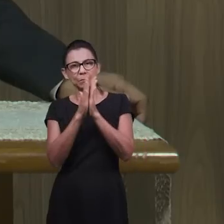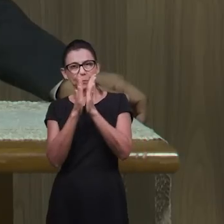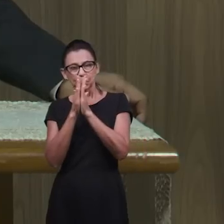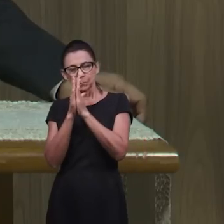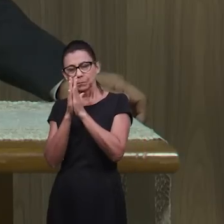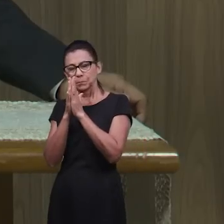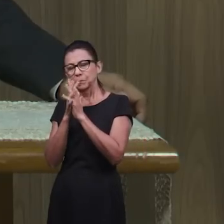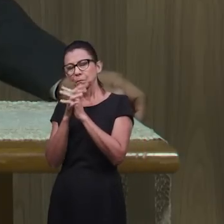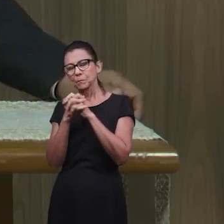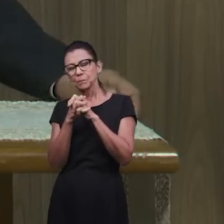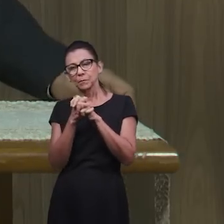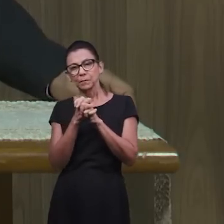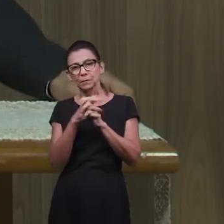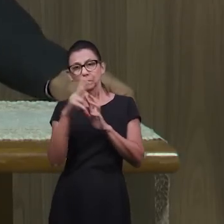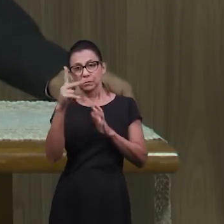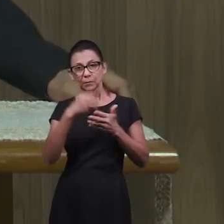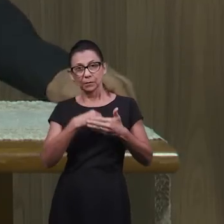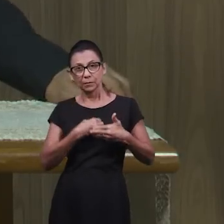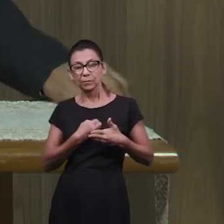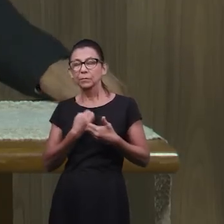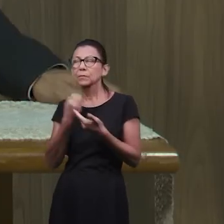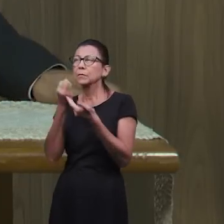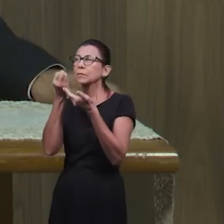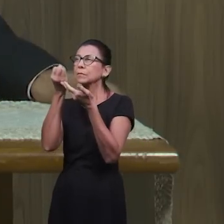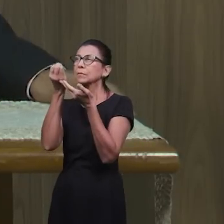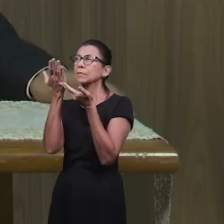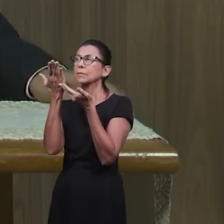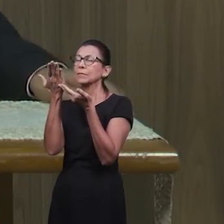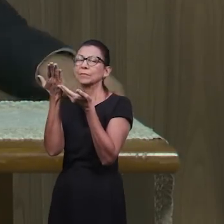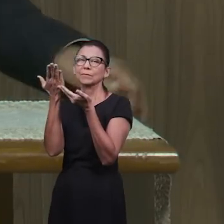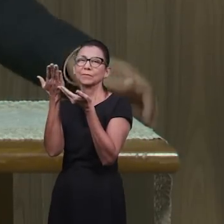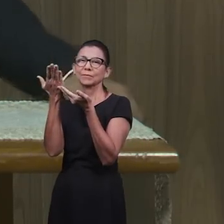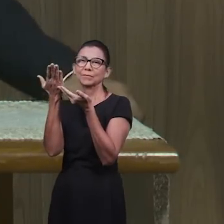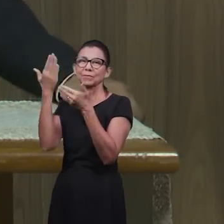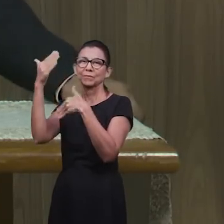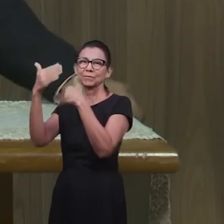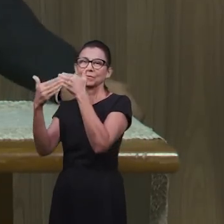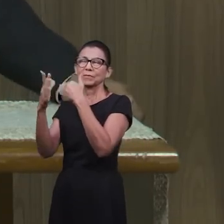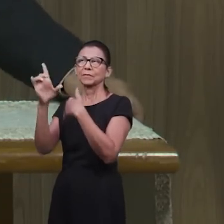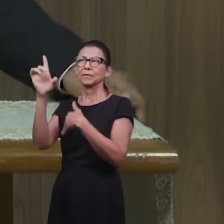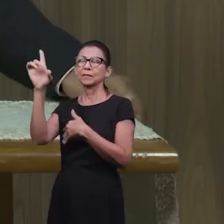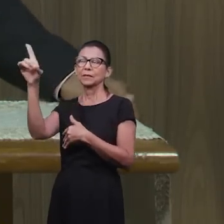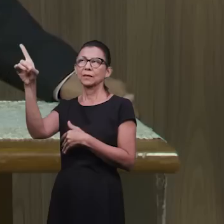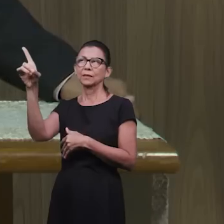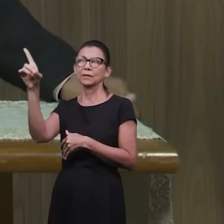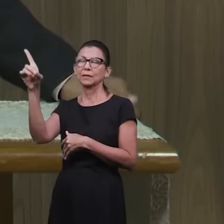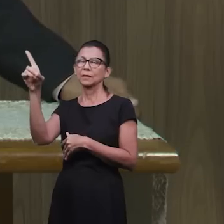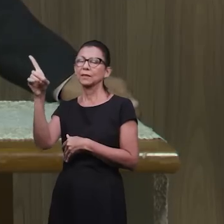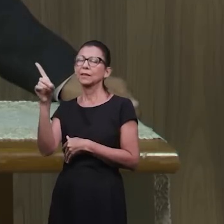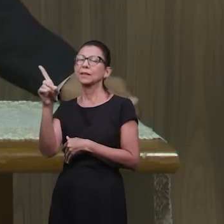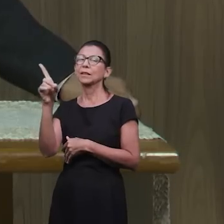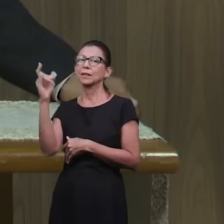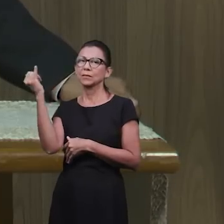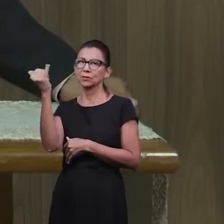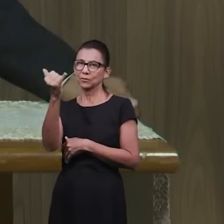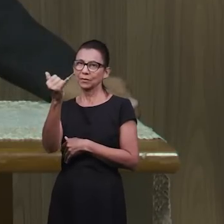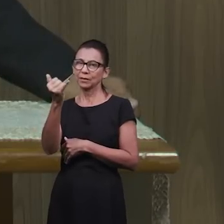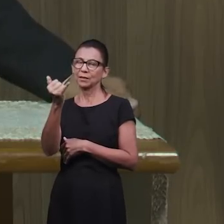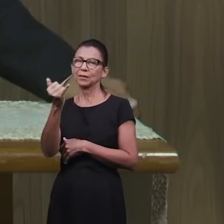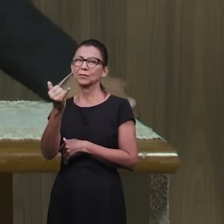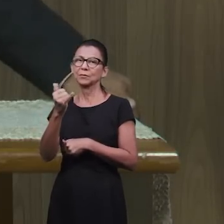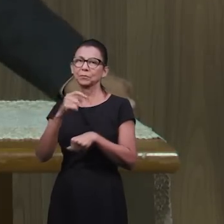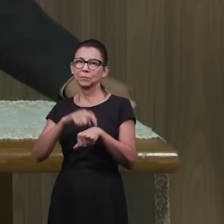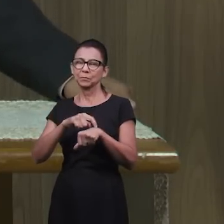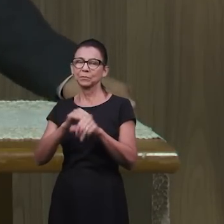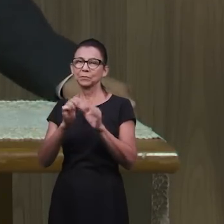finalizando. Ainda coloque a tua vida, diante do altar de Deus. Com certeza ainda Ele quer te visitar através